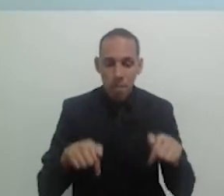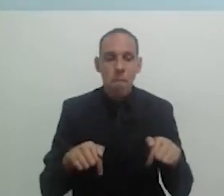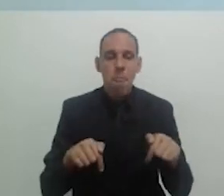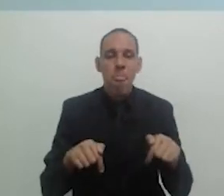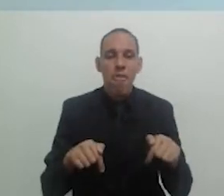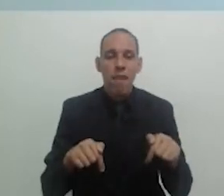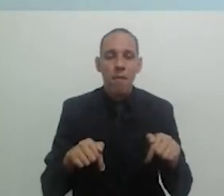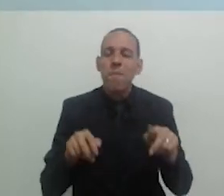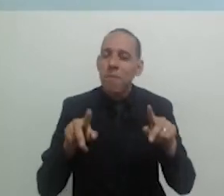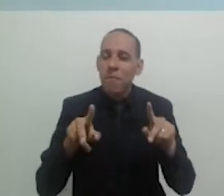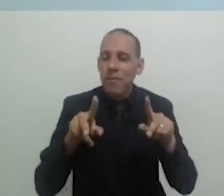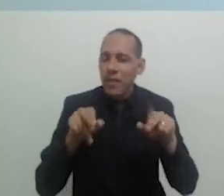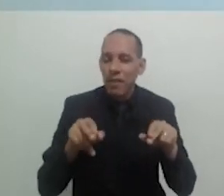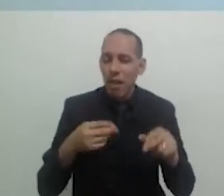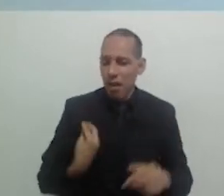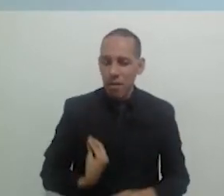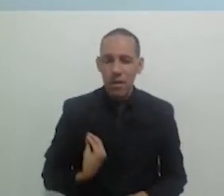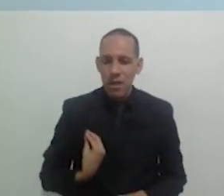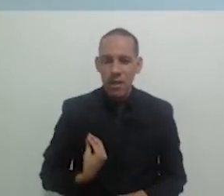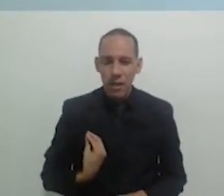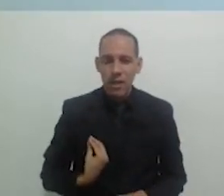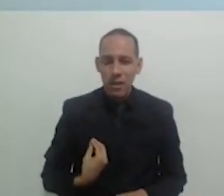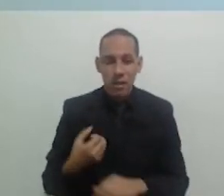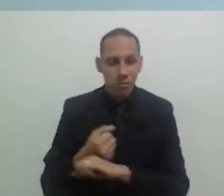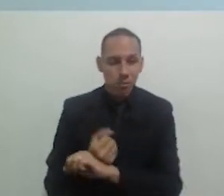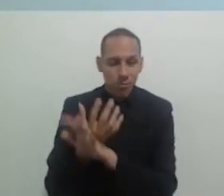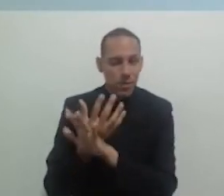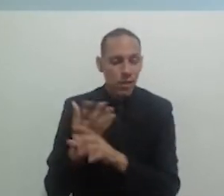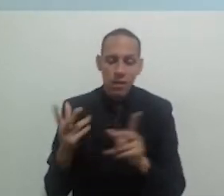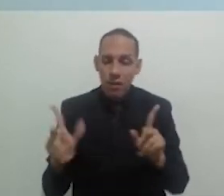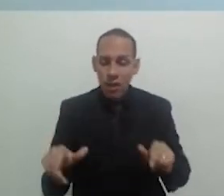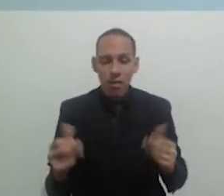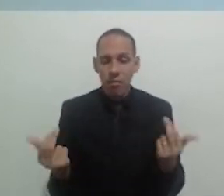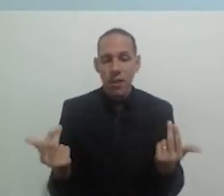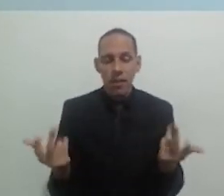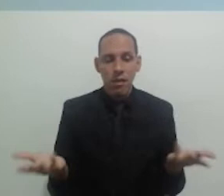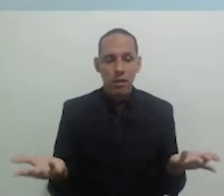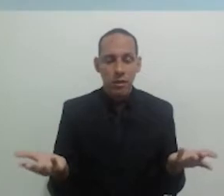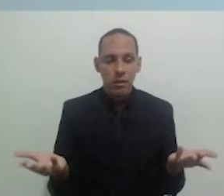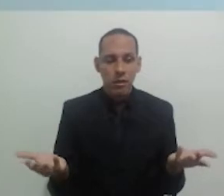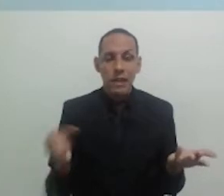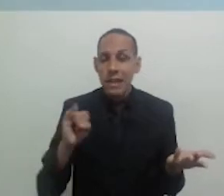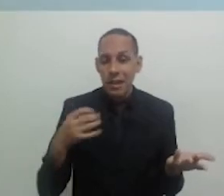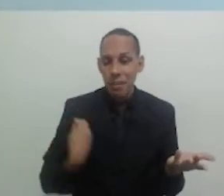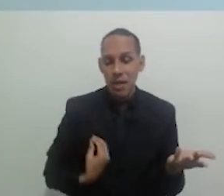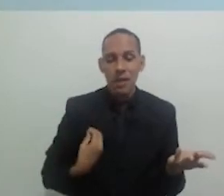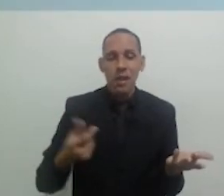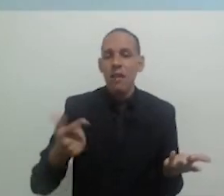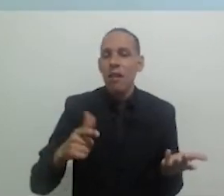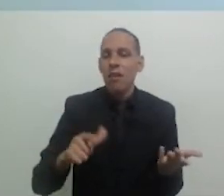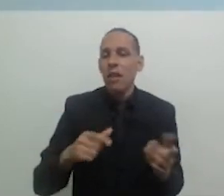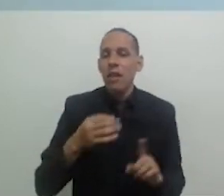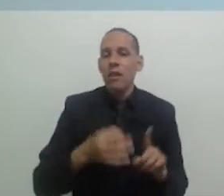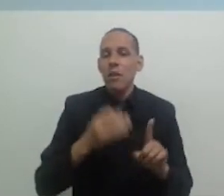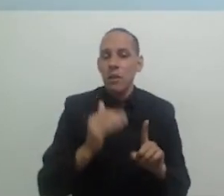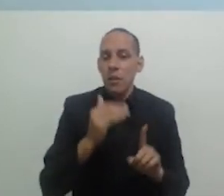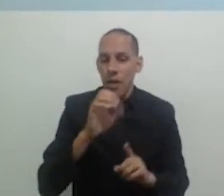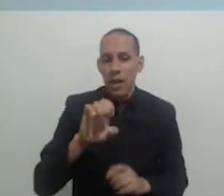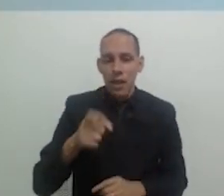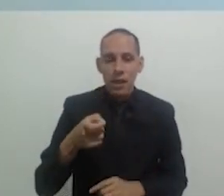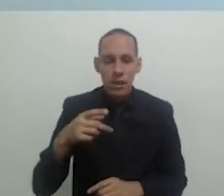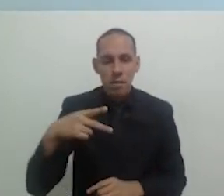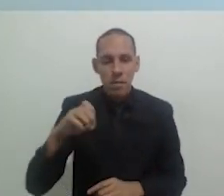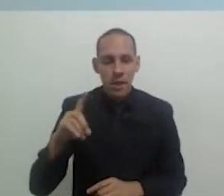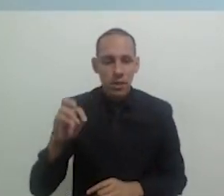estivéssemos presentes por videoconferência e não estando presentes os desembargadores Expedito, desembargador Amilca e o doutor